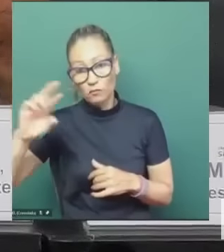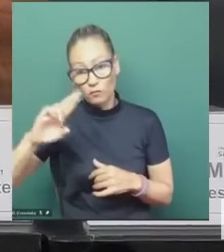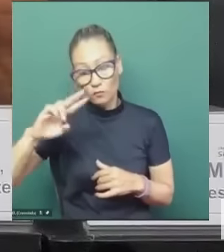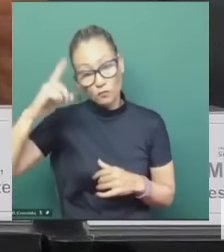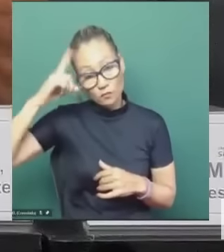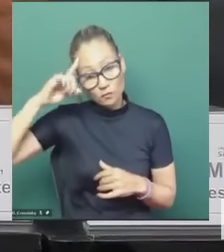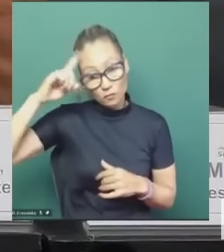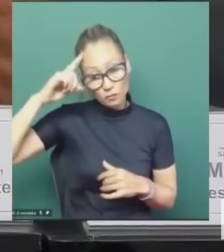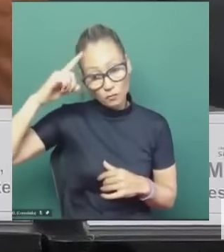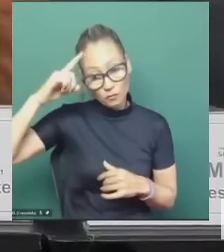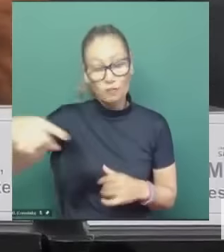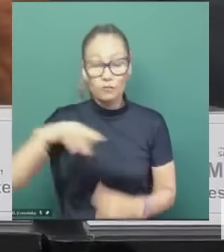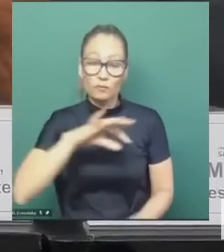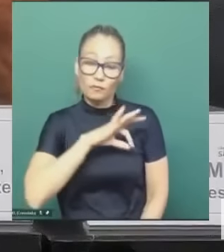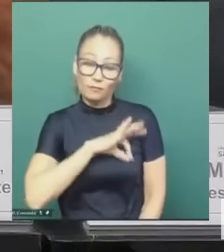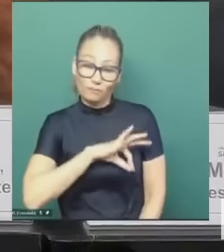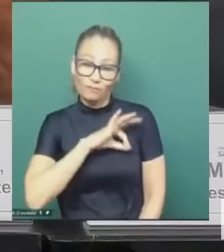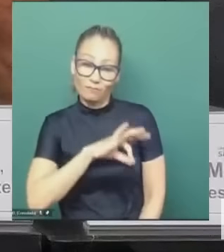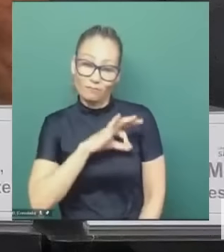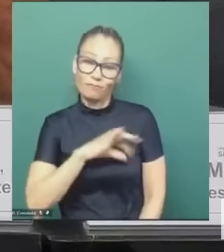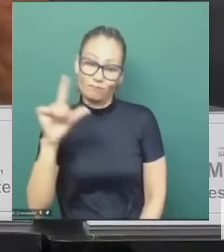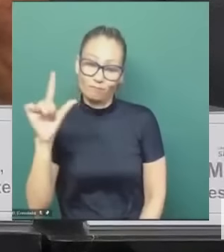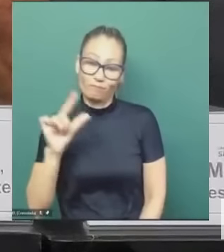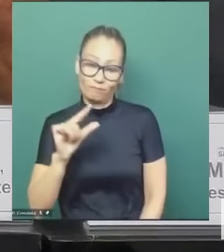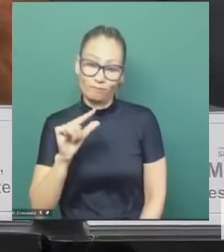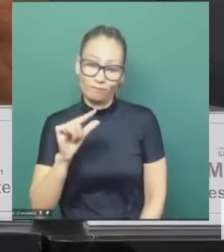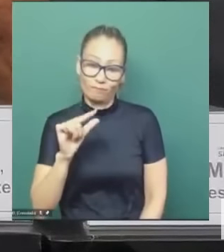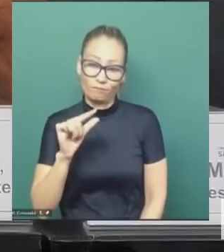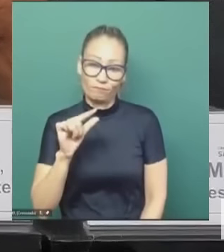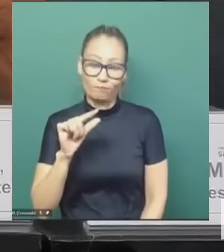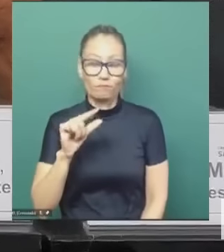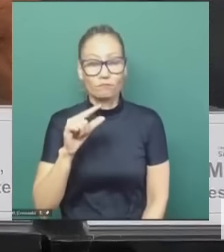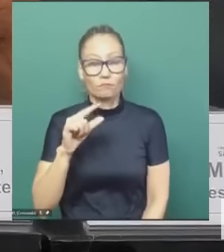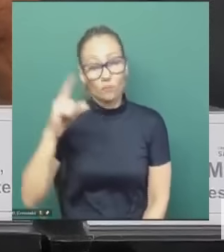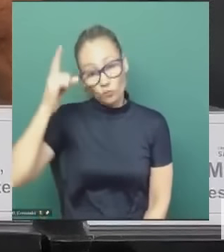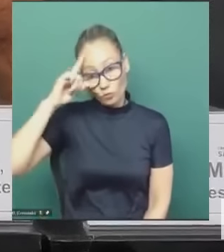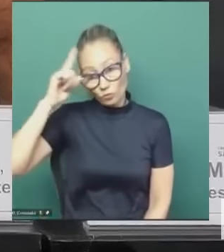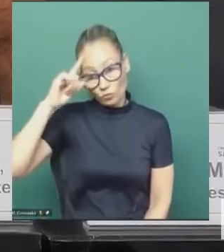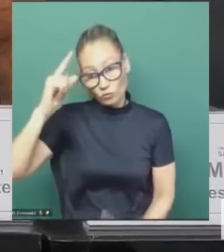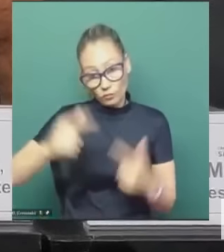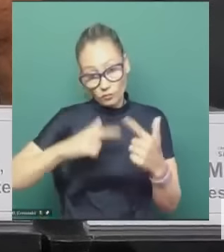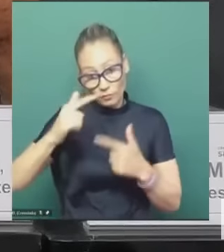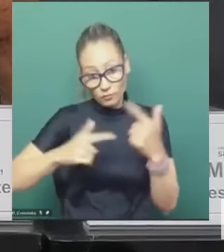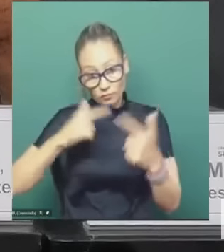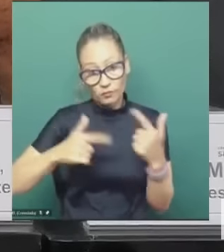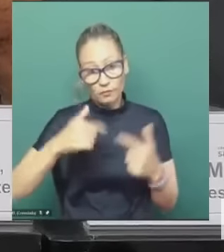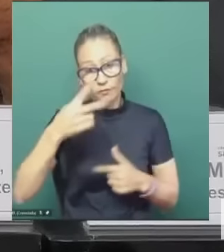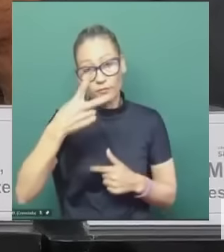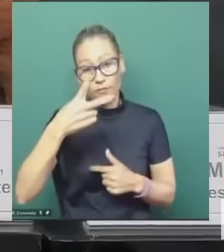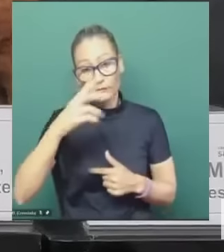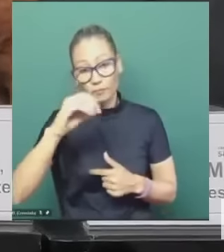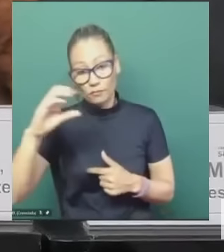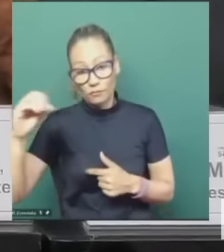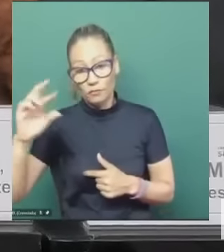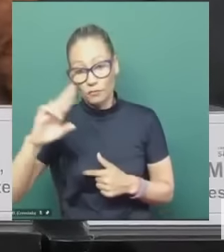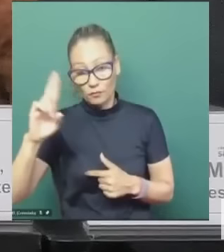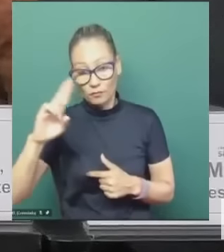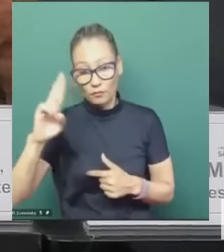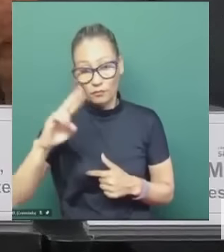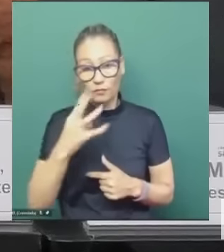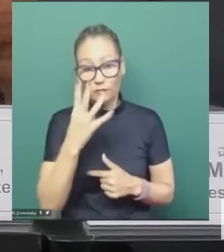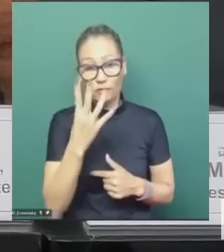leitura. Mesmo que ela trabalhe todo dia recebendo 200 reais por dia, a gente está falando do universo de 4 mil reais por mês, o que é